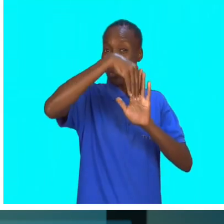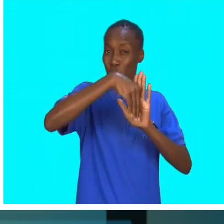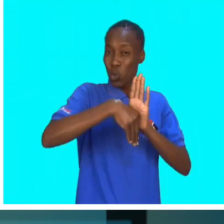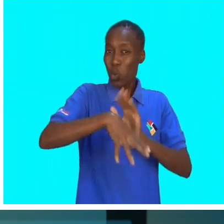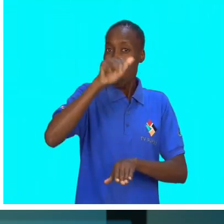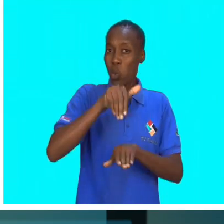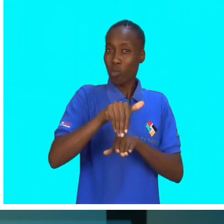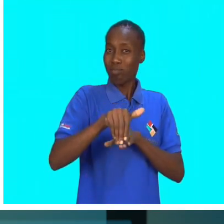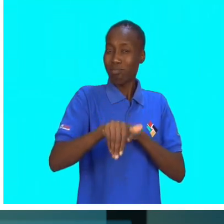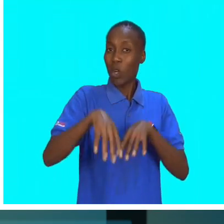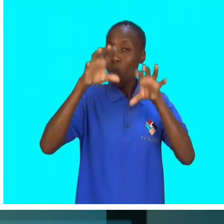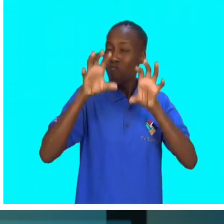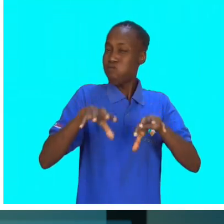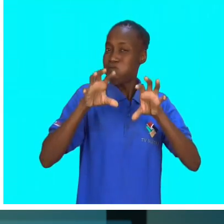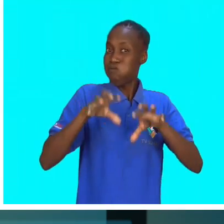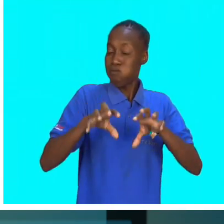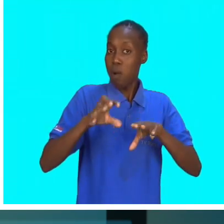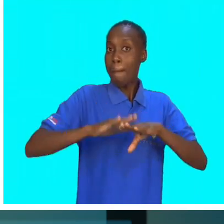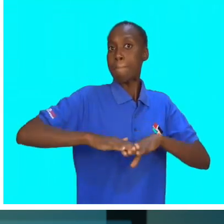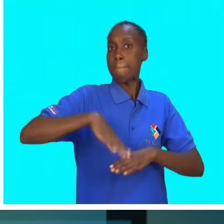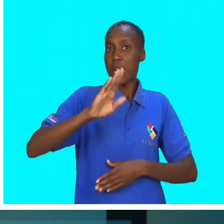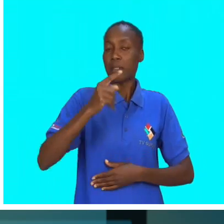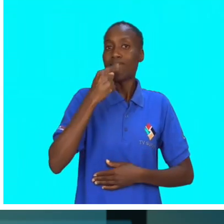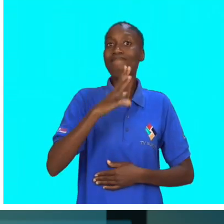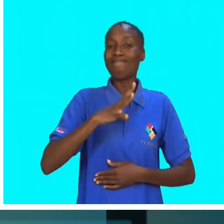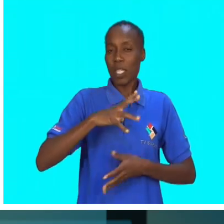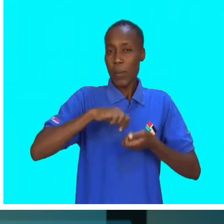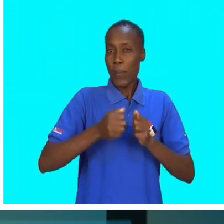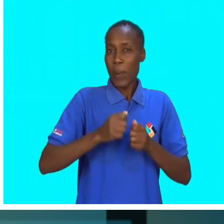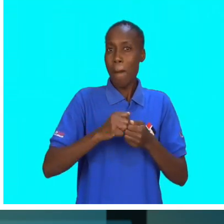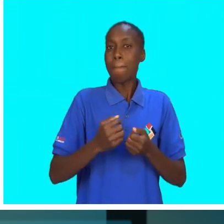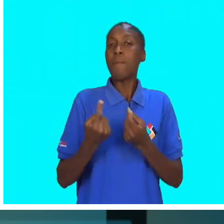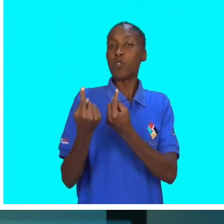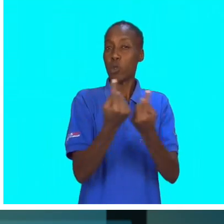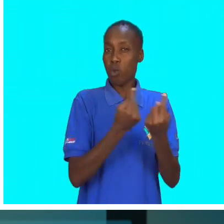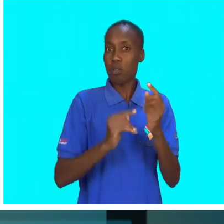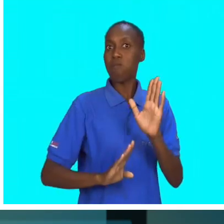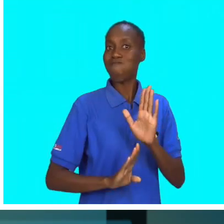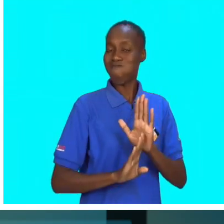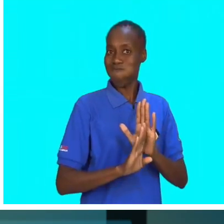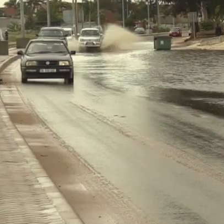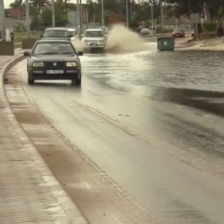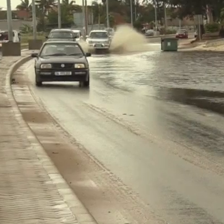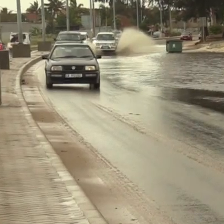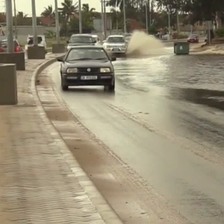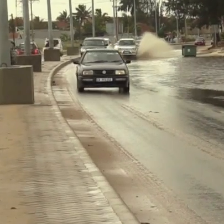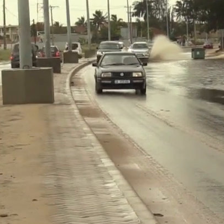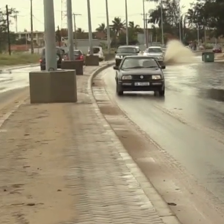vai continuar a registrar chuvas, fato que pode agravar a situação nesta avenida.